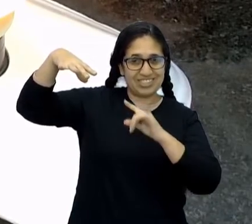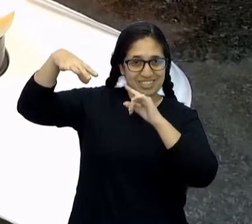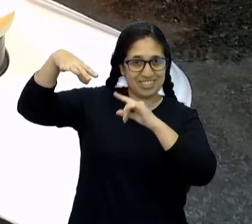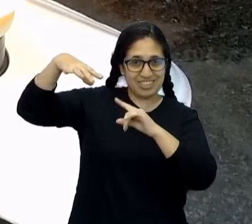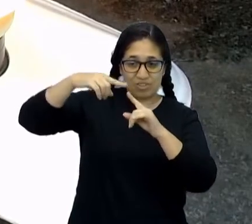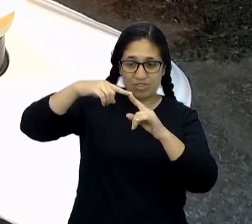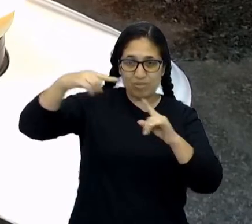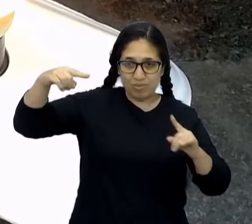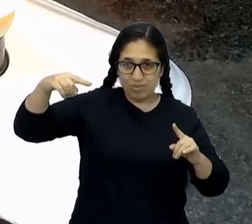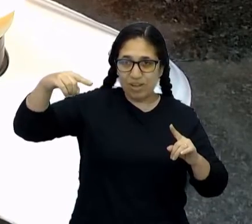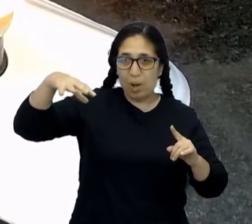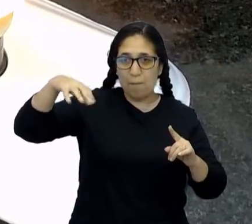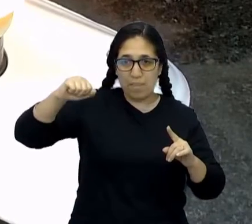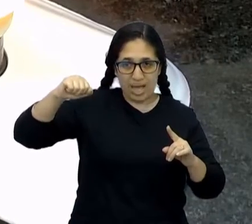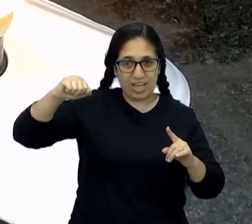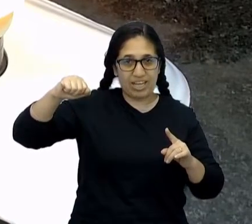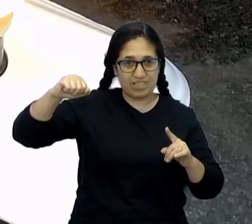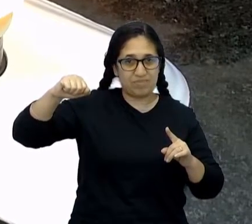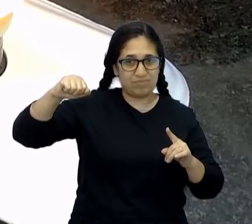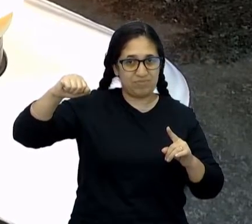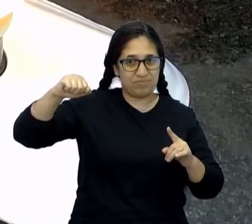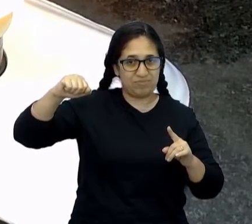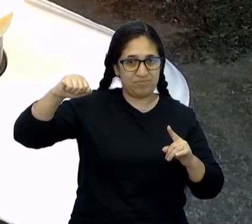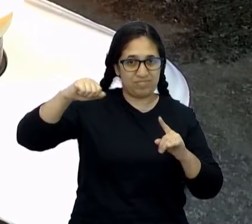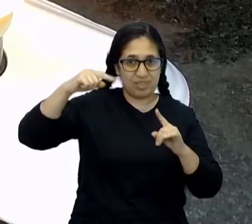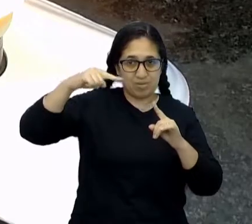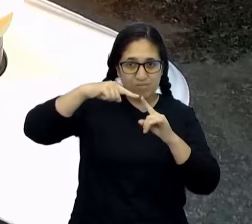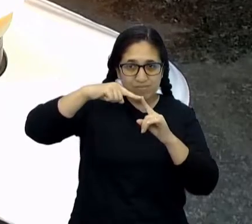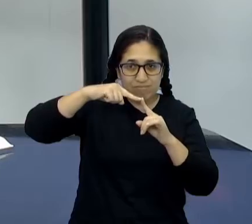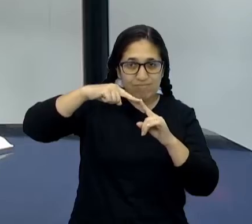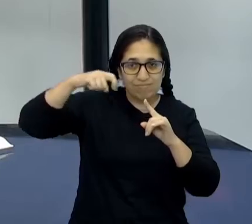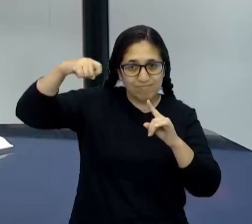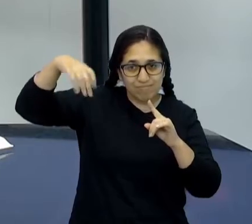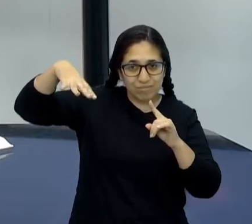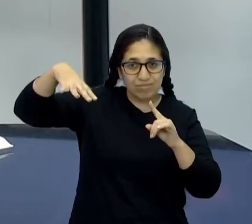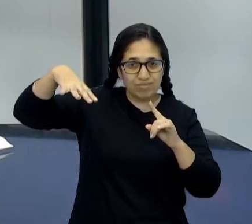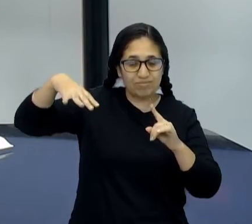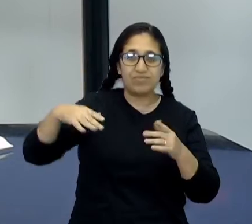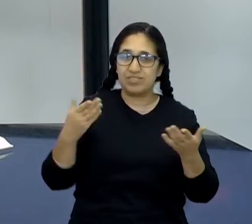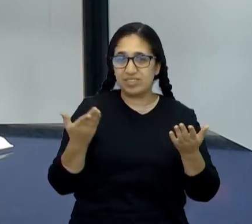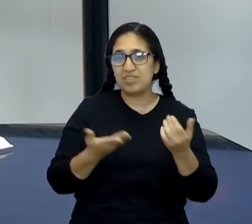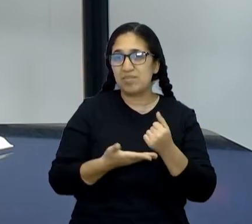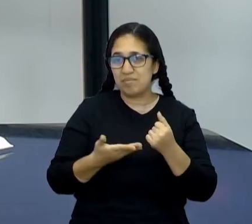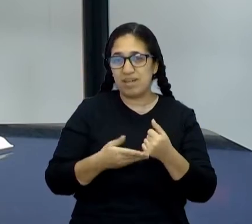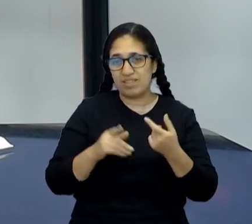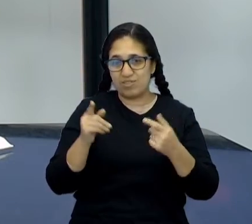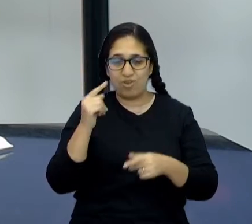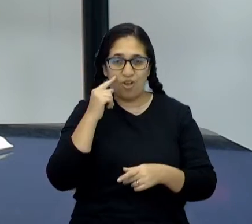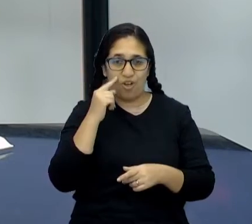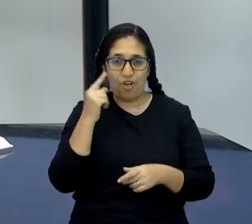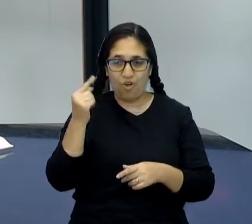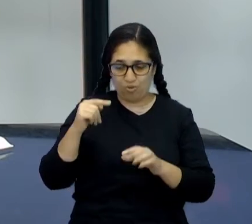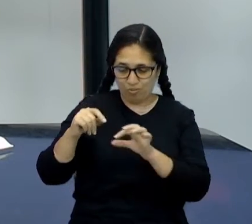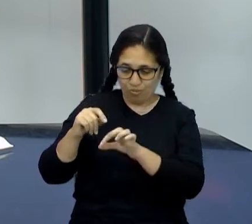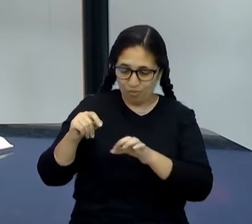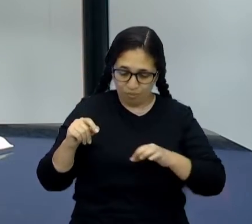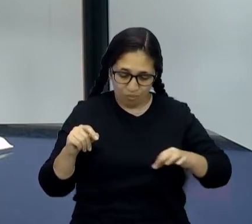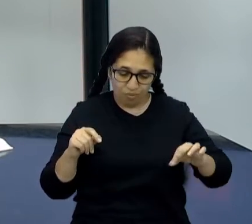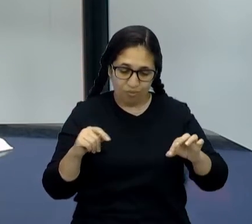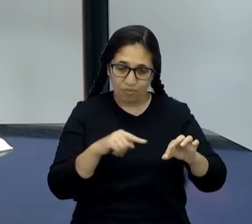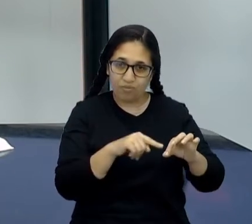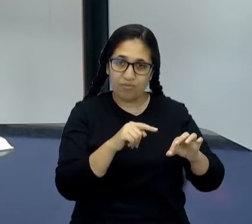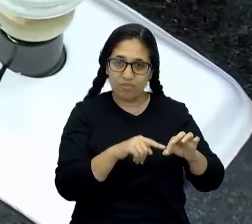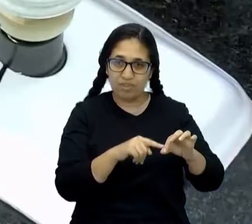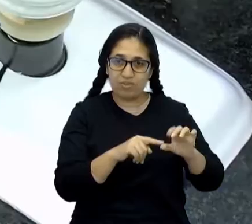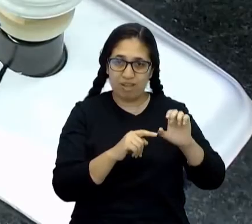ponte, os elétrons conseguem terminar o circuito, acabar de circular. Então, basicamente, a gente tem um fio condutor que tem